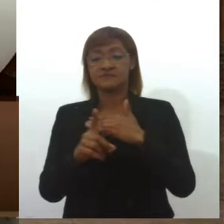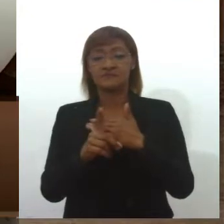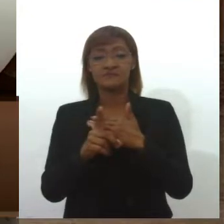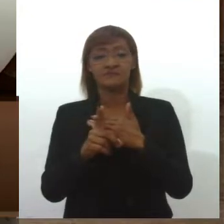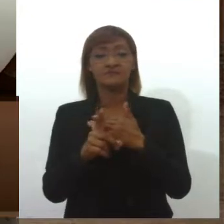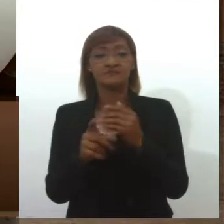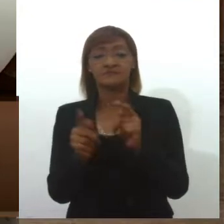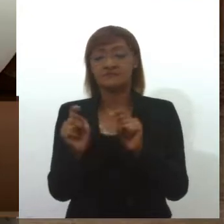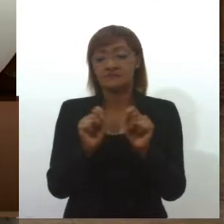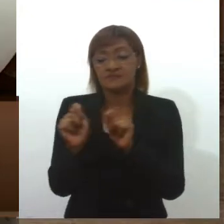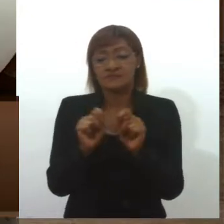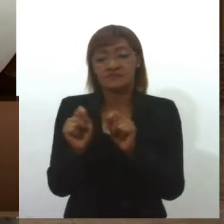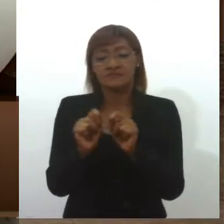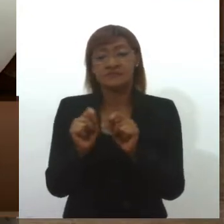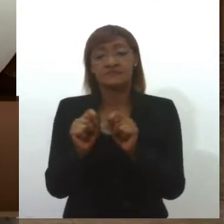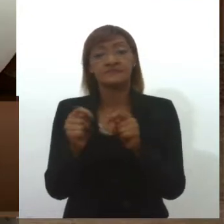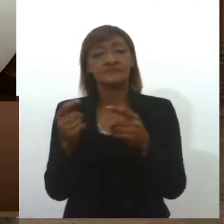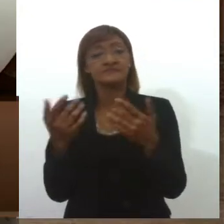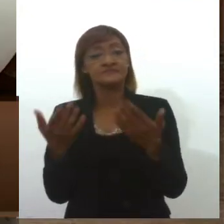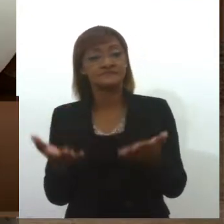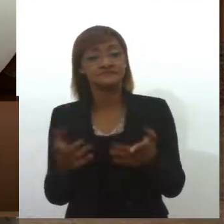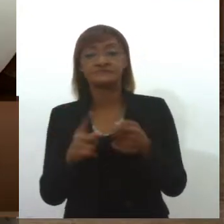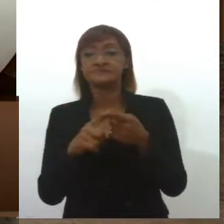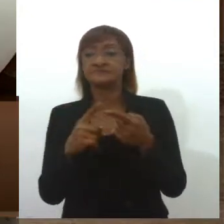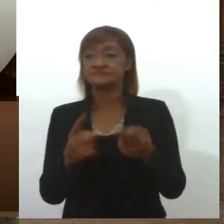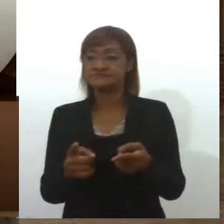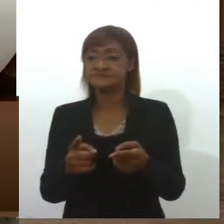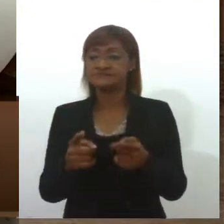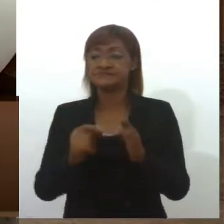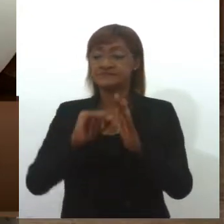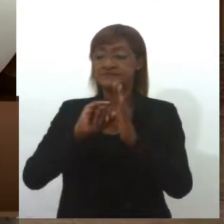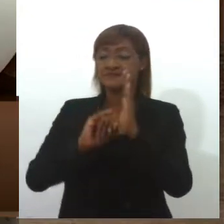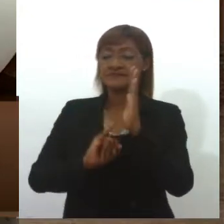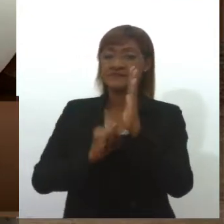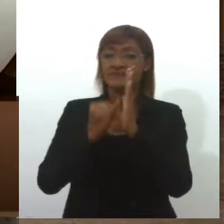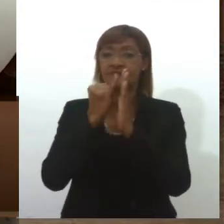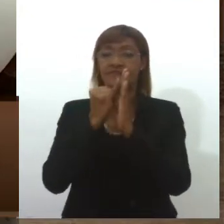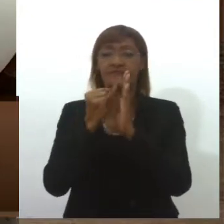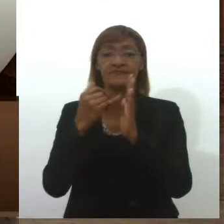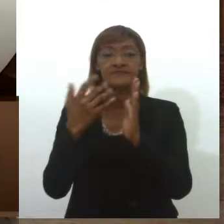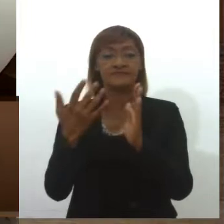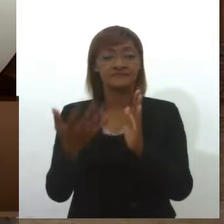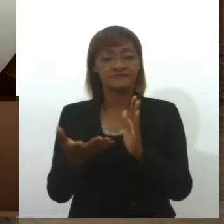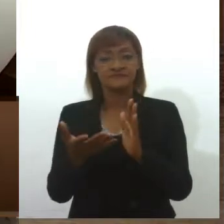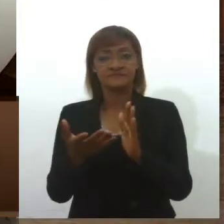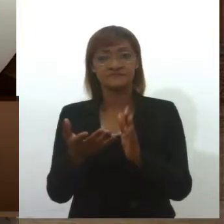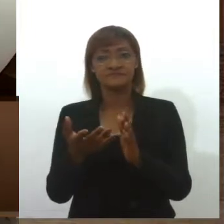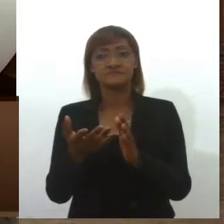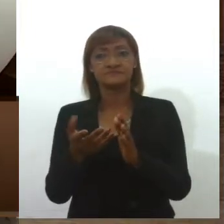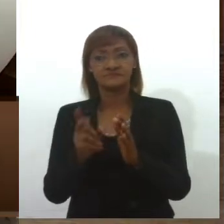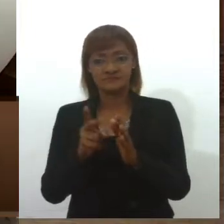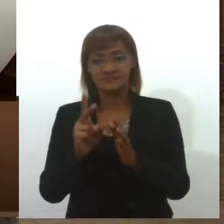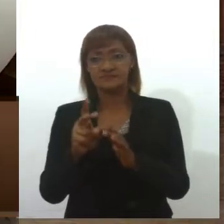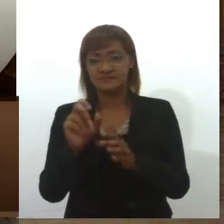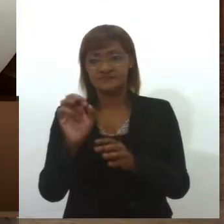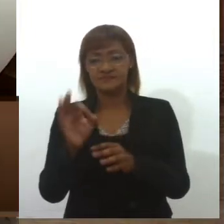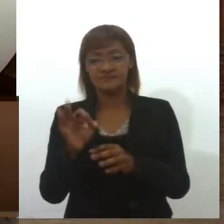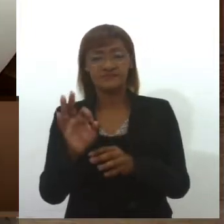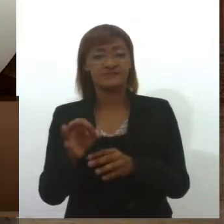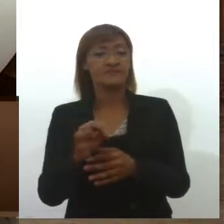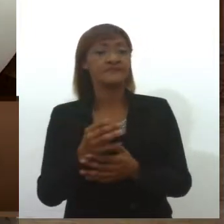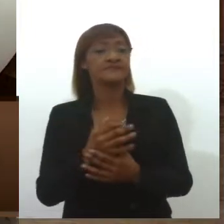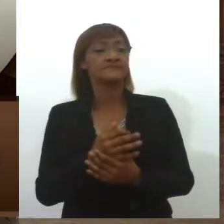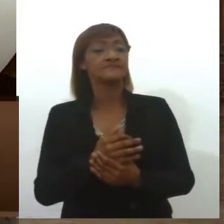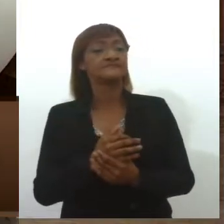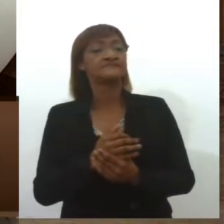consumo abalado e mesmo assim a inflação ela não diminui, não é isso? Perfeito. Essa é toda a discussão que nós temos que